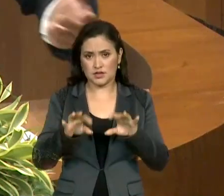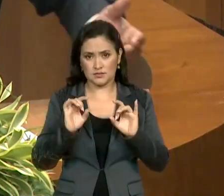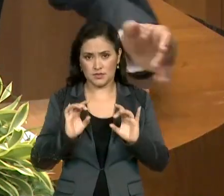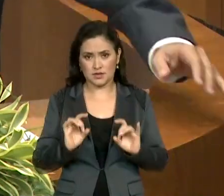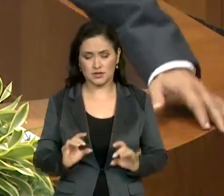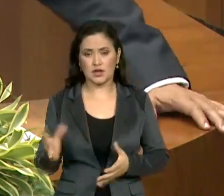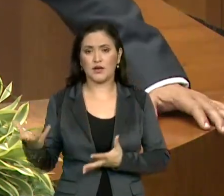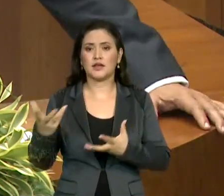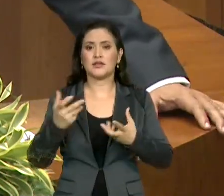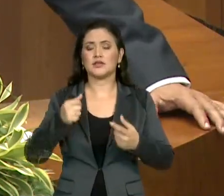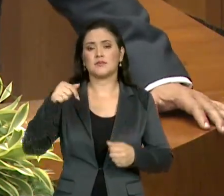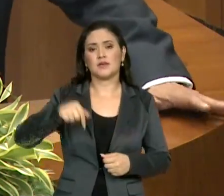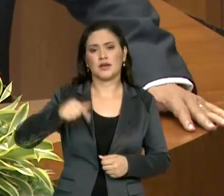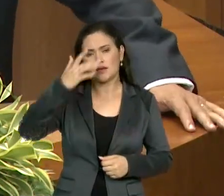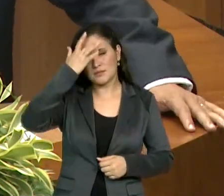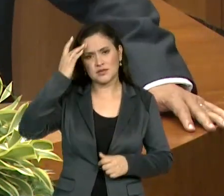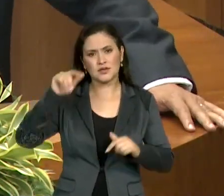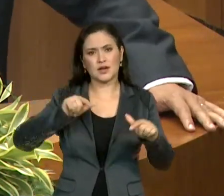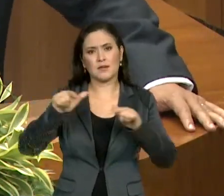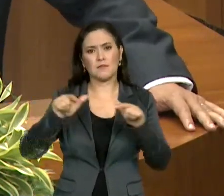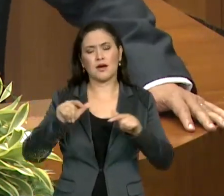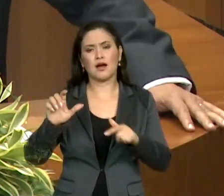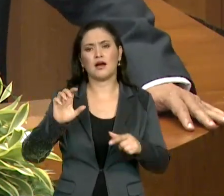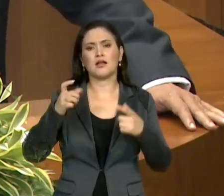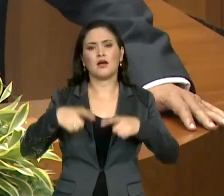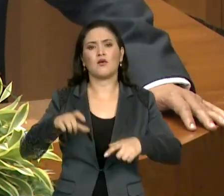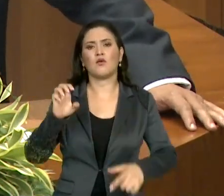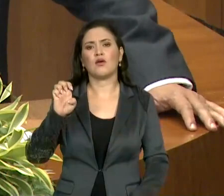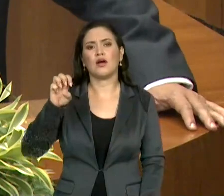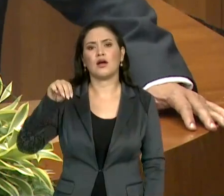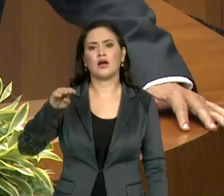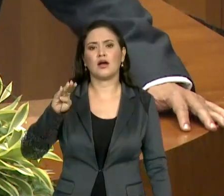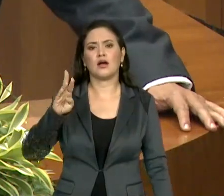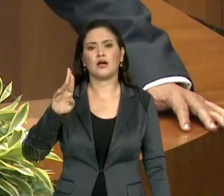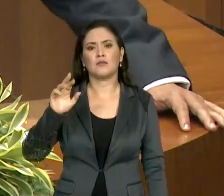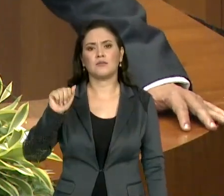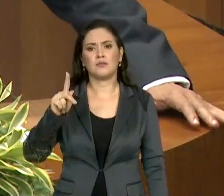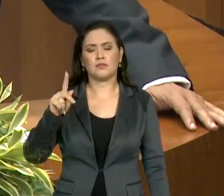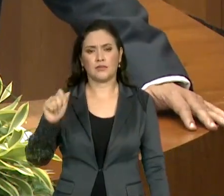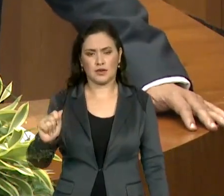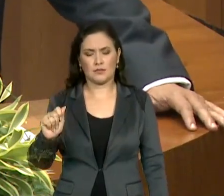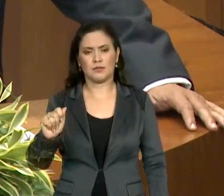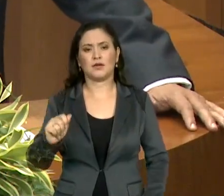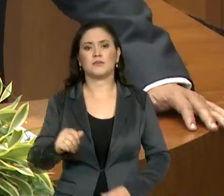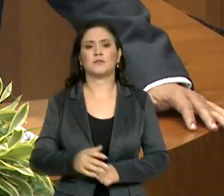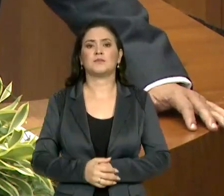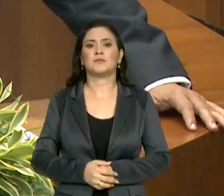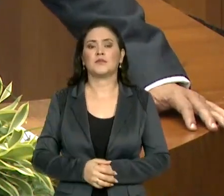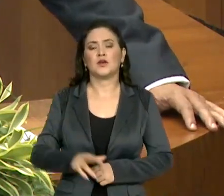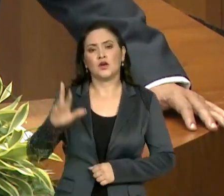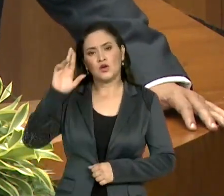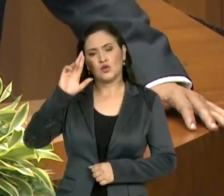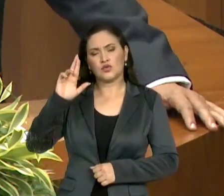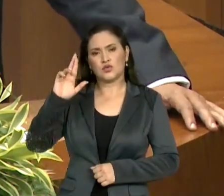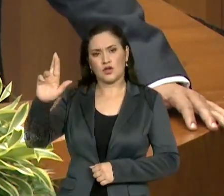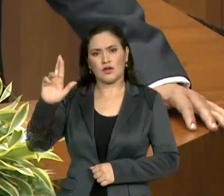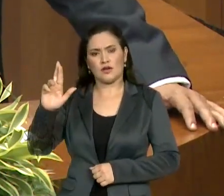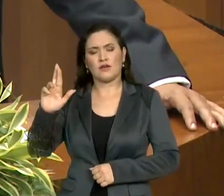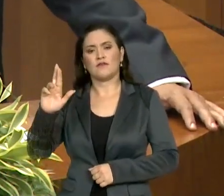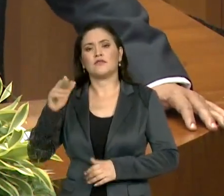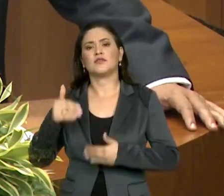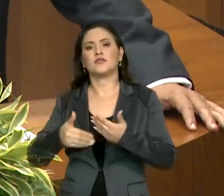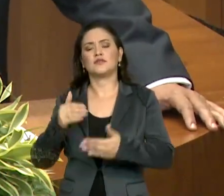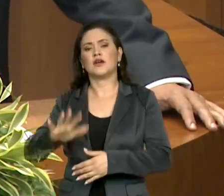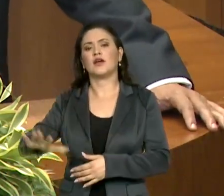os servidores da Embrapa, também o chefe do seu escritório regional, que é o maranhense, aqui de Miranda,